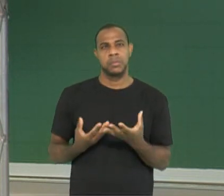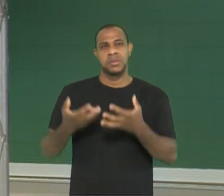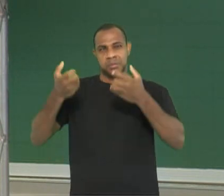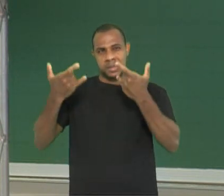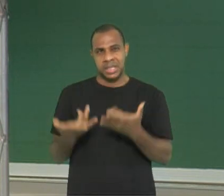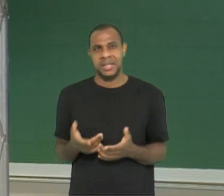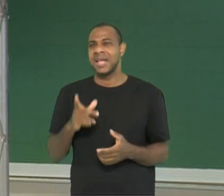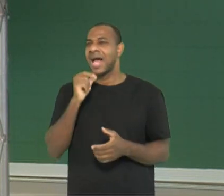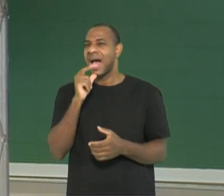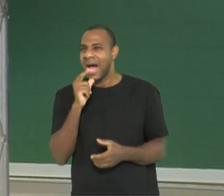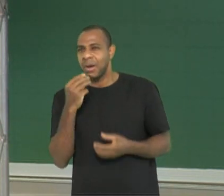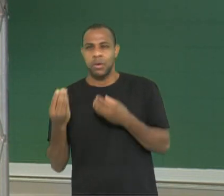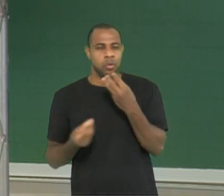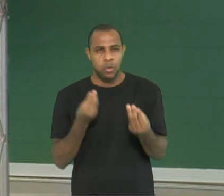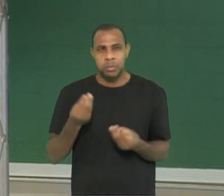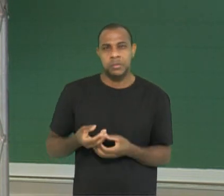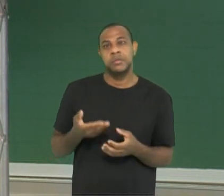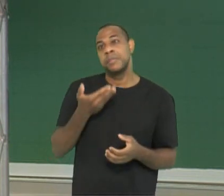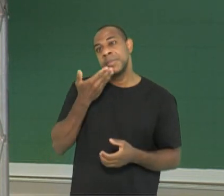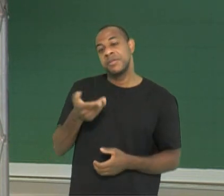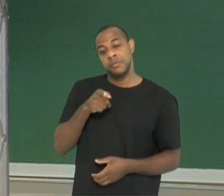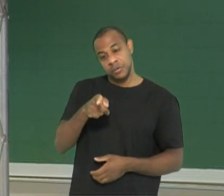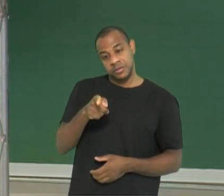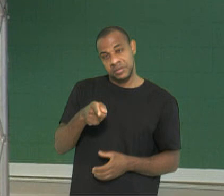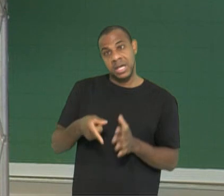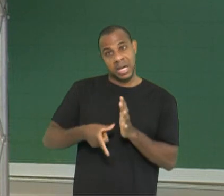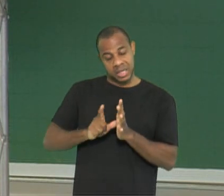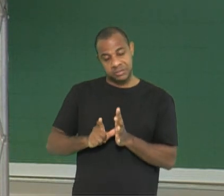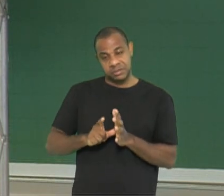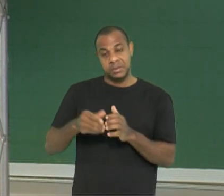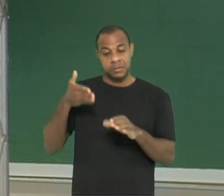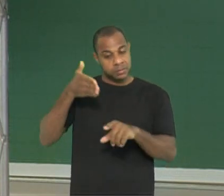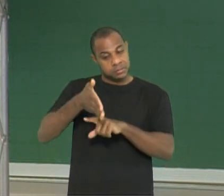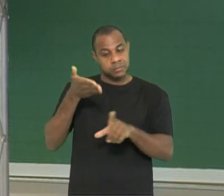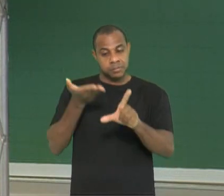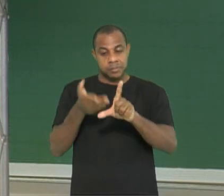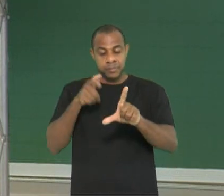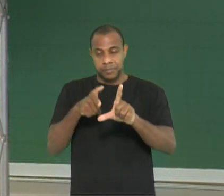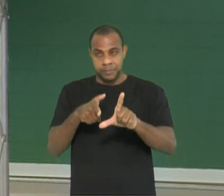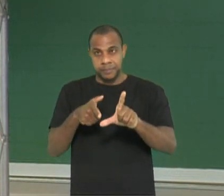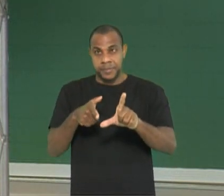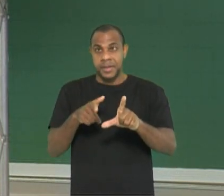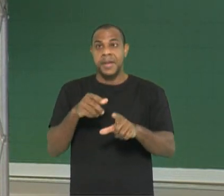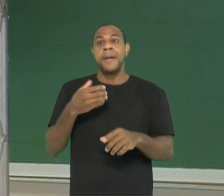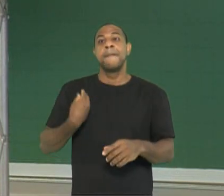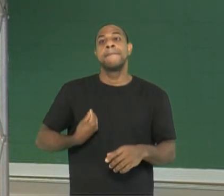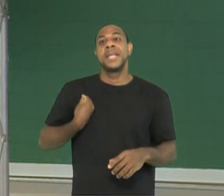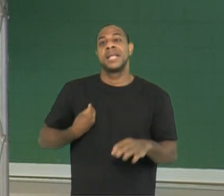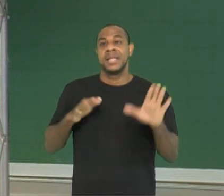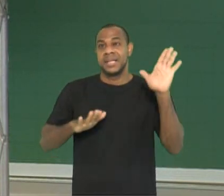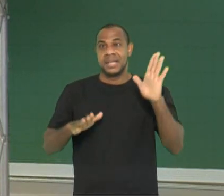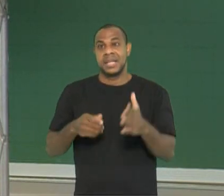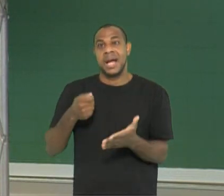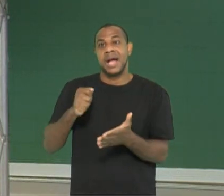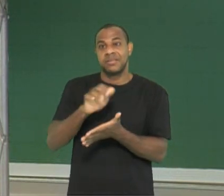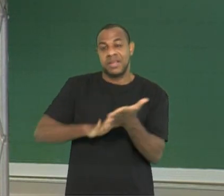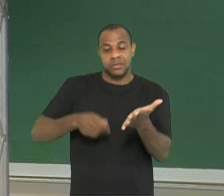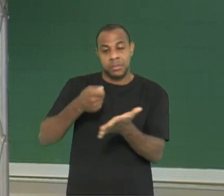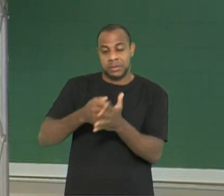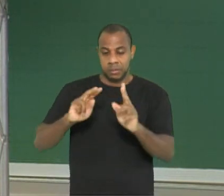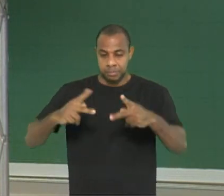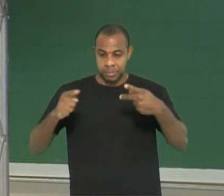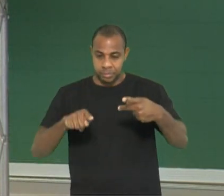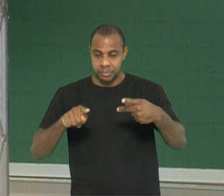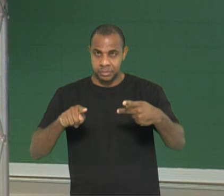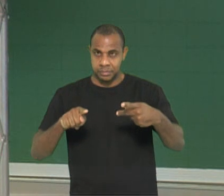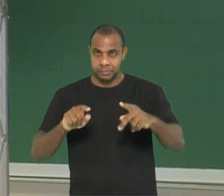falar um pouquinho mais sobre a água, eu quero pedir para que você acesse o Google Classroom, valide a sua presença por meio da atividade obrigatória. E para